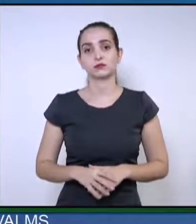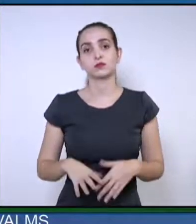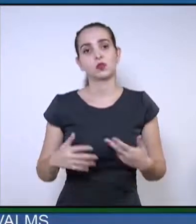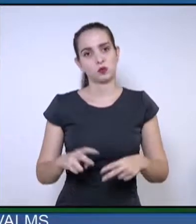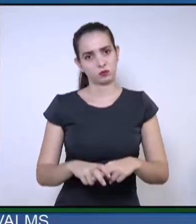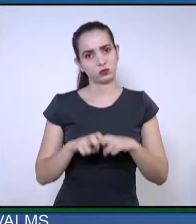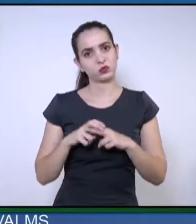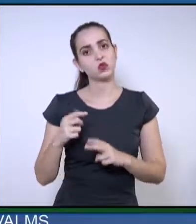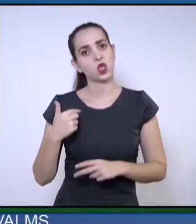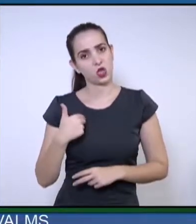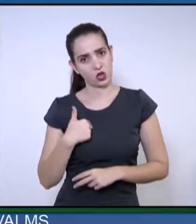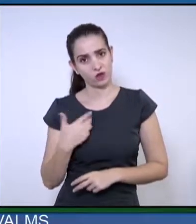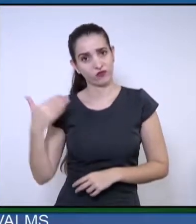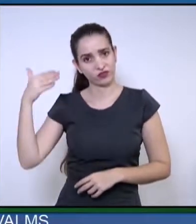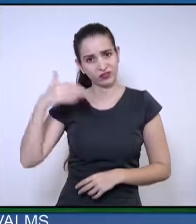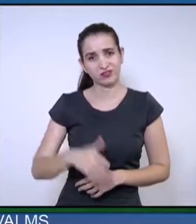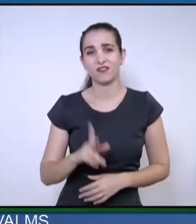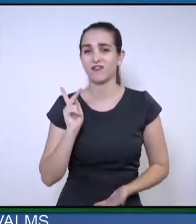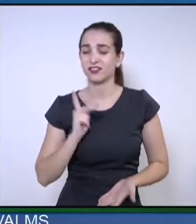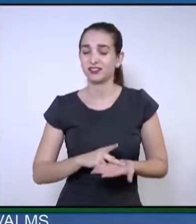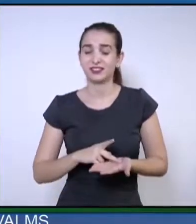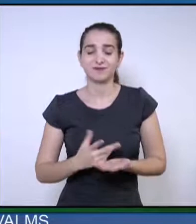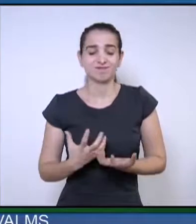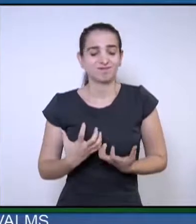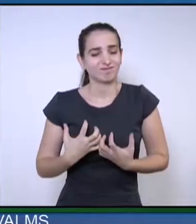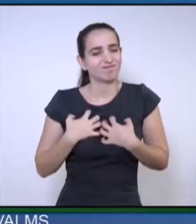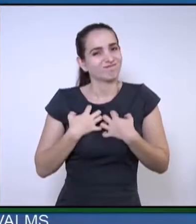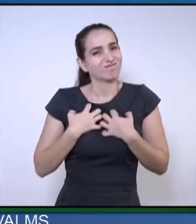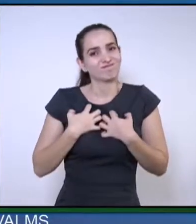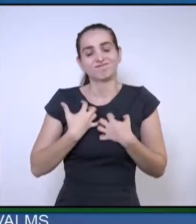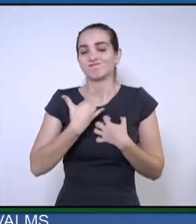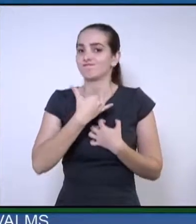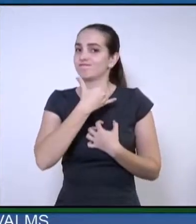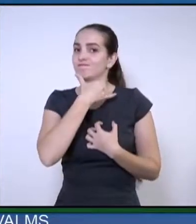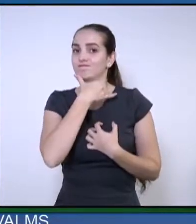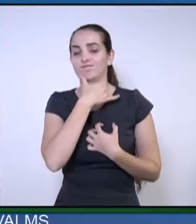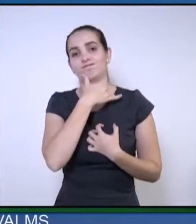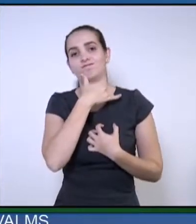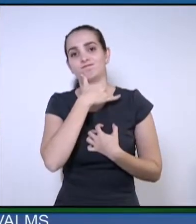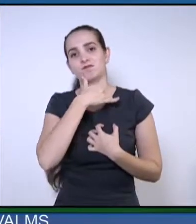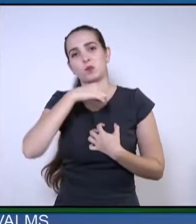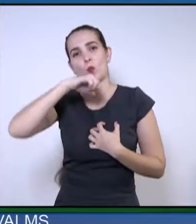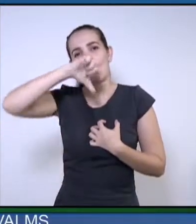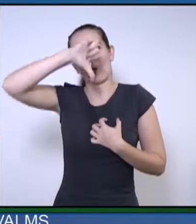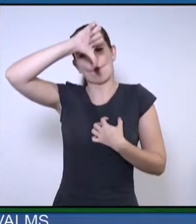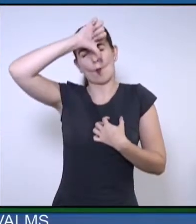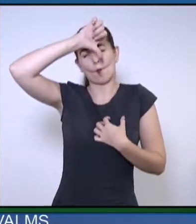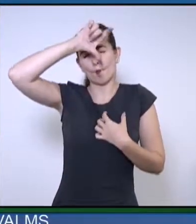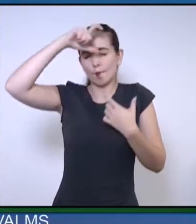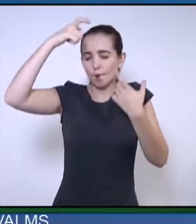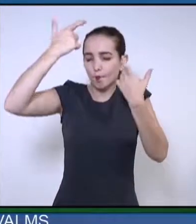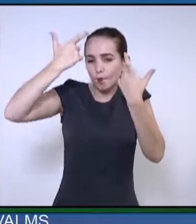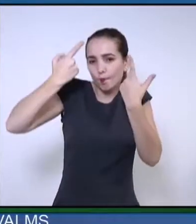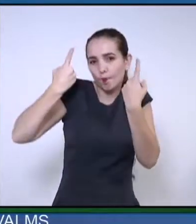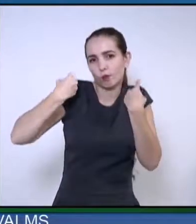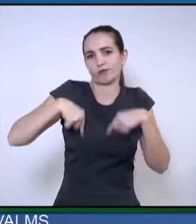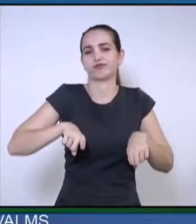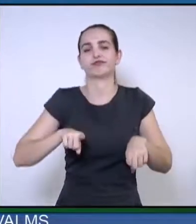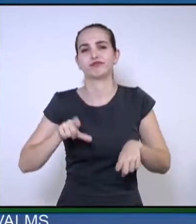Então eu venho entristecido no dia de hoje fazer essa fala na tribuna dessa casa. Entristecido.